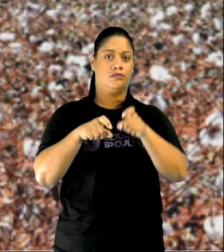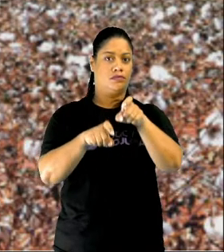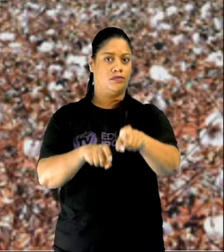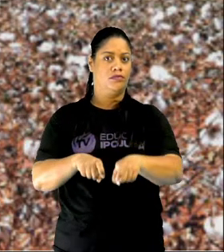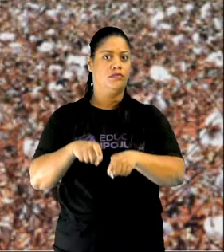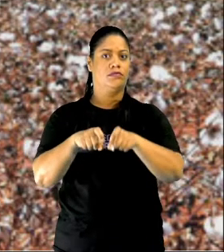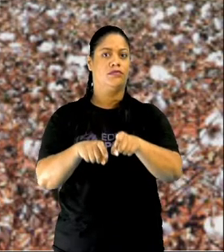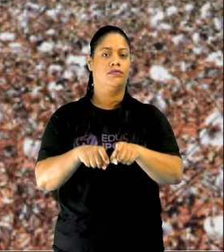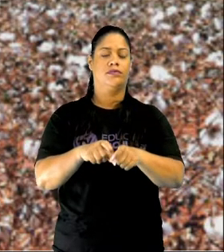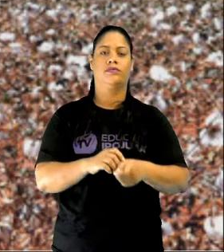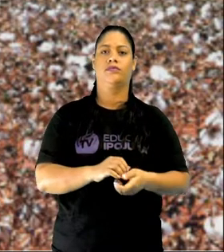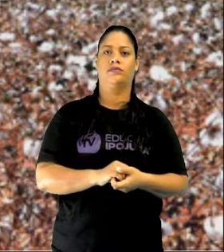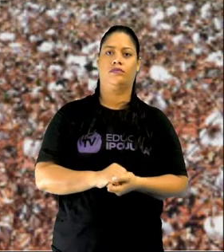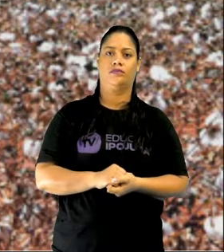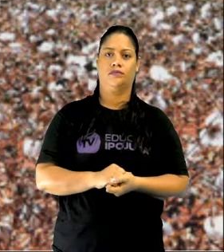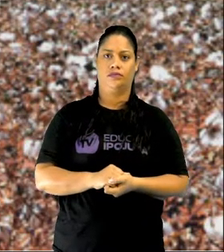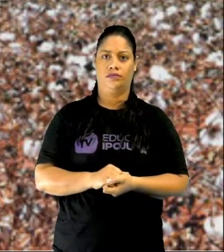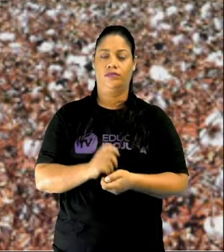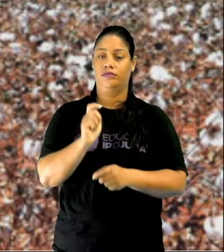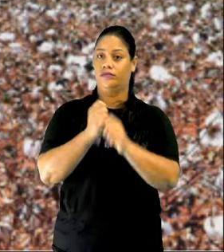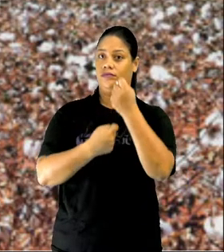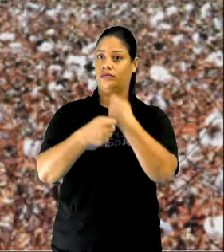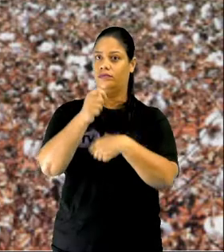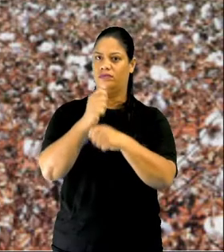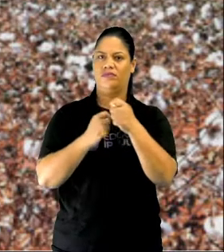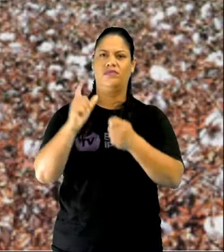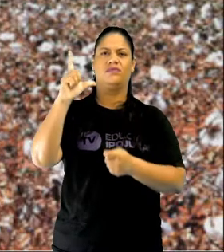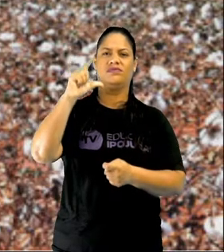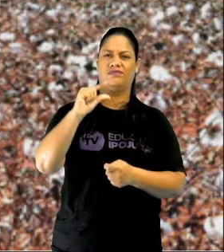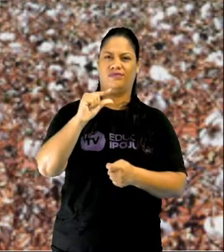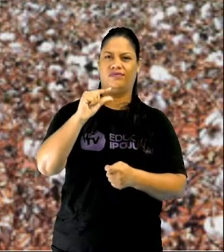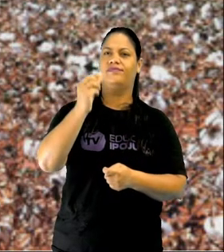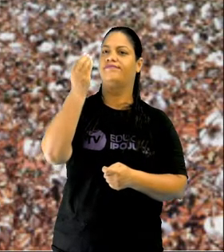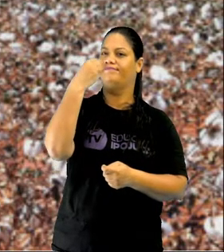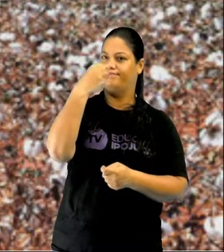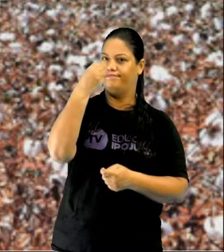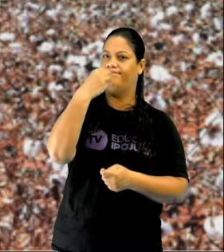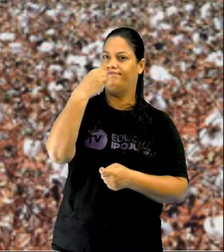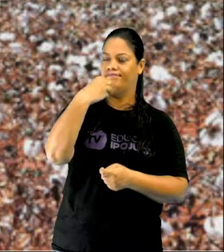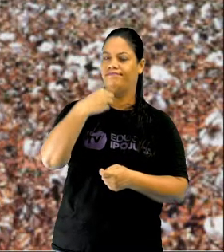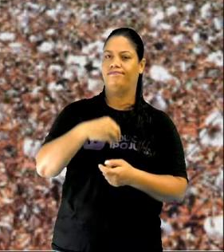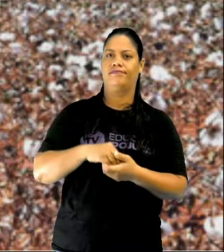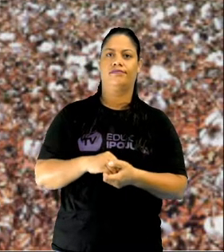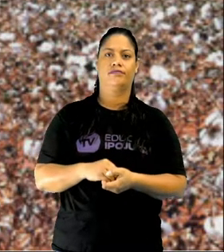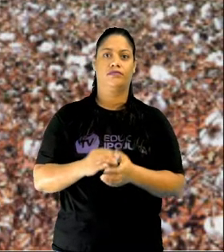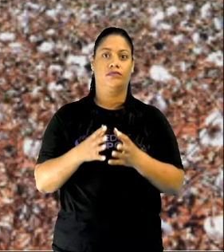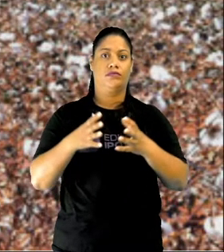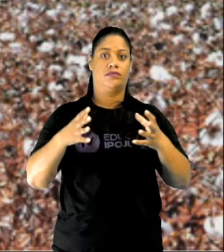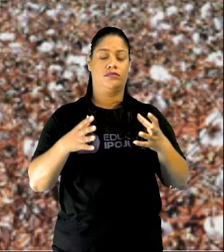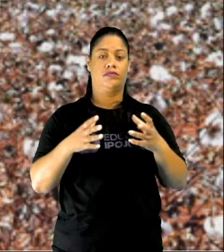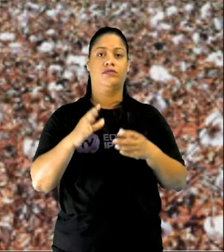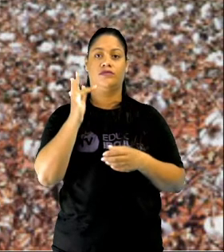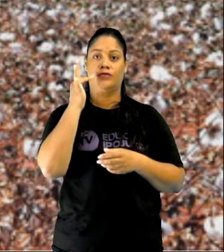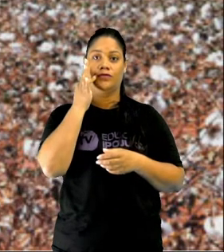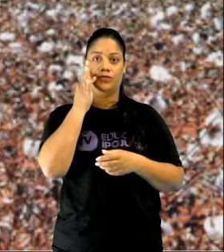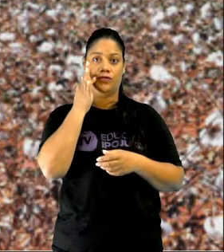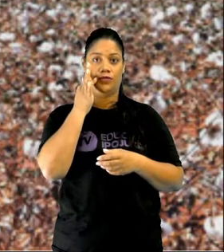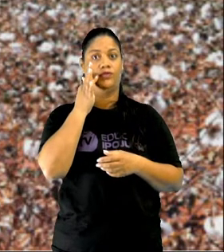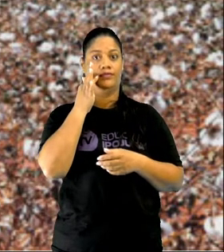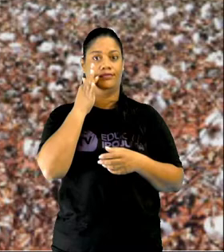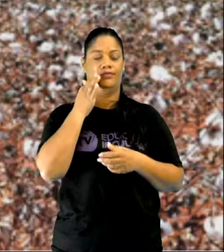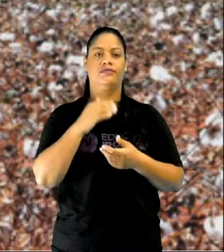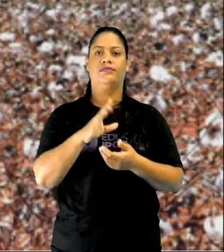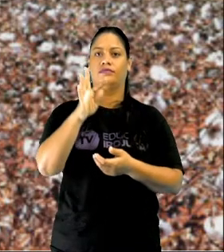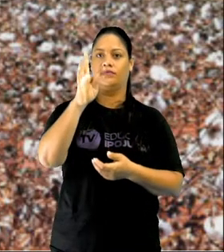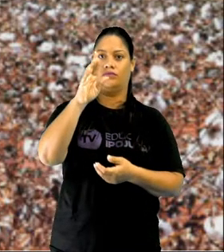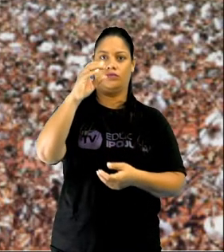certo? A industrialização lá, ela é muito fraca. Grandes fornecedores de frutas tropicais também